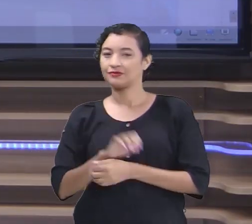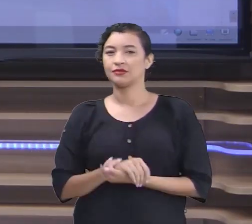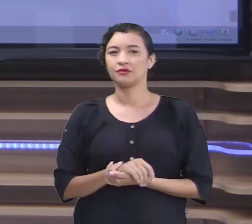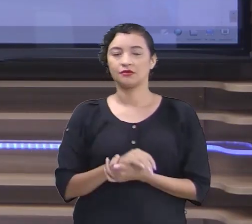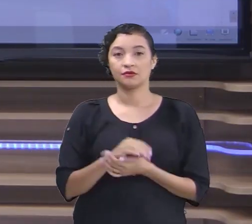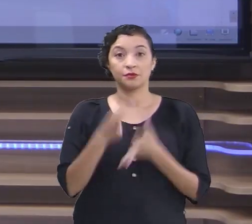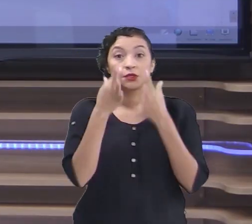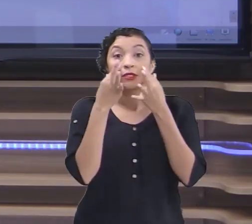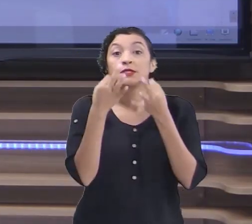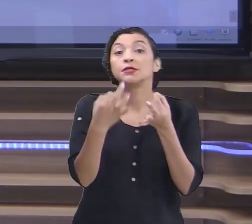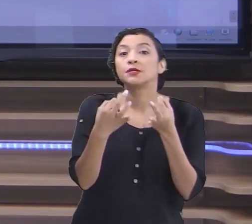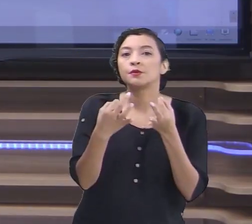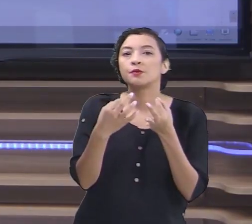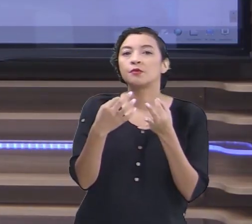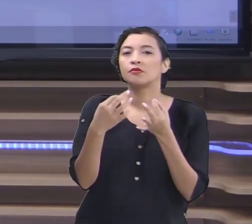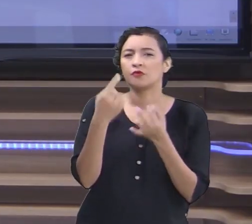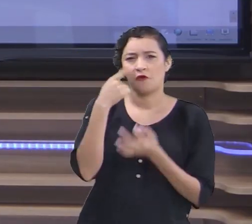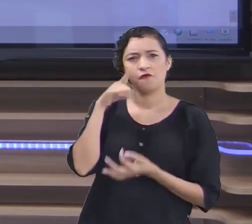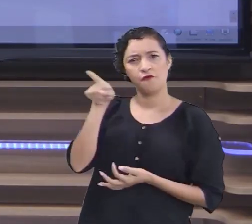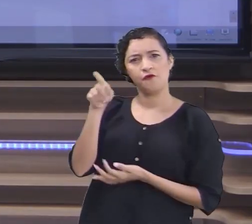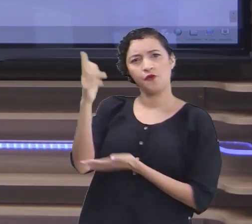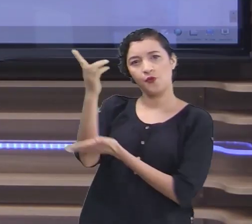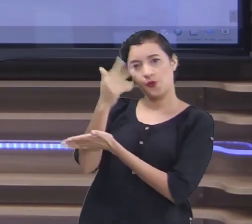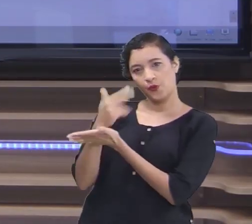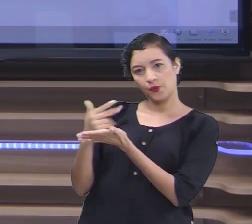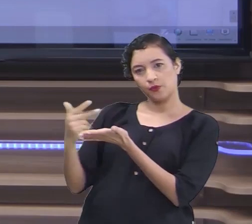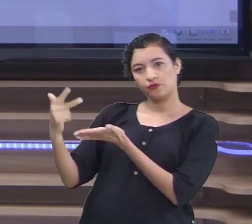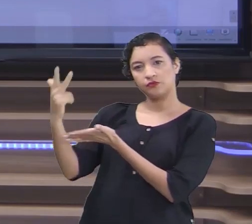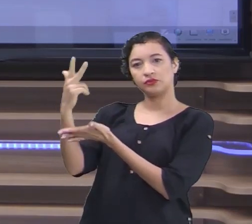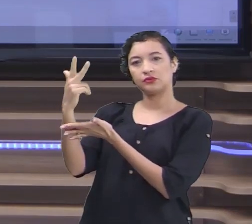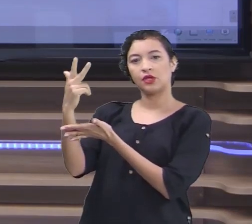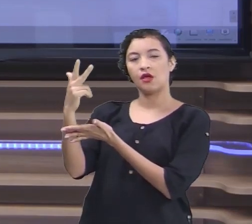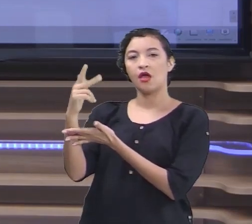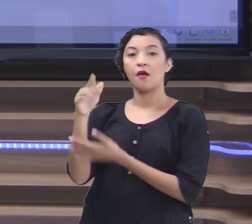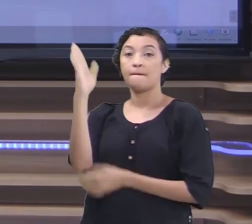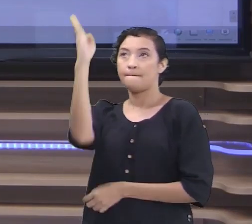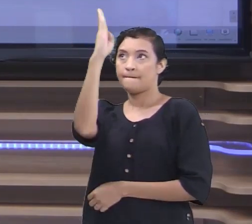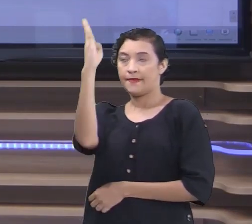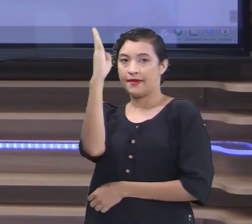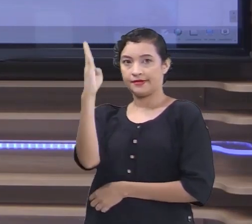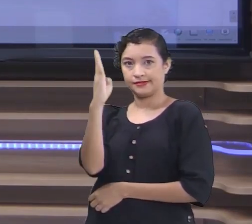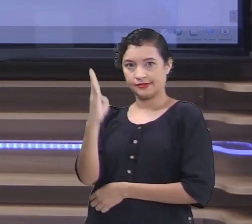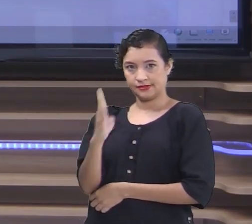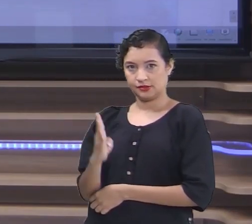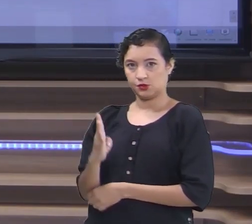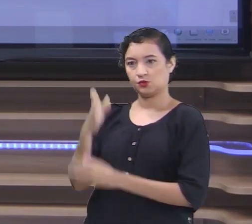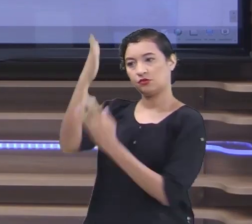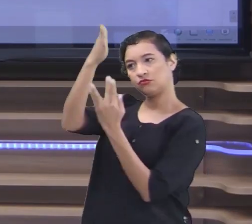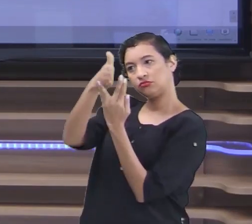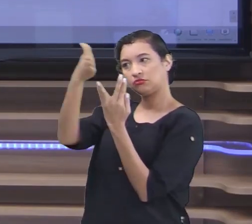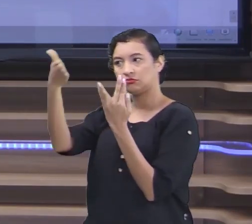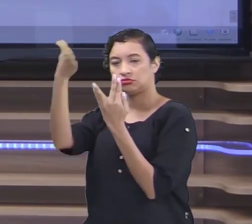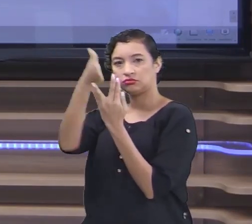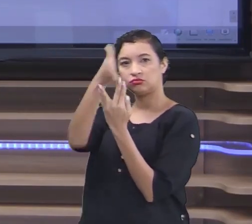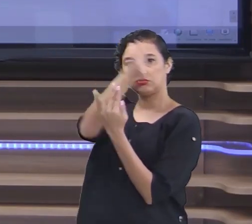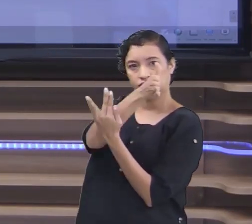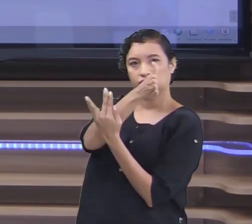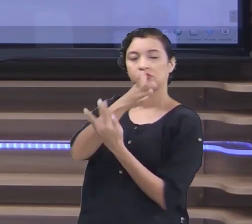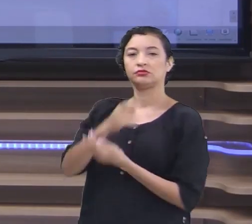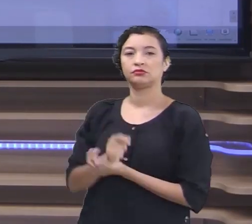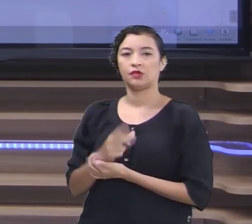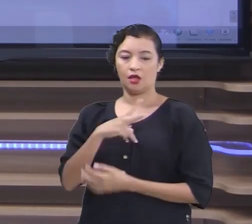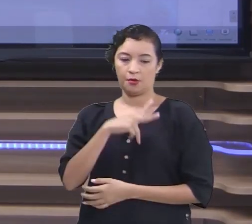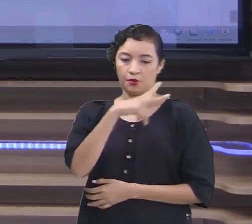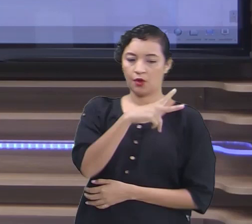Prestou atenção no desenho? Nós pegamos o Brasil e dividimos ali em duas partes. Uma parte para Portugal e a outra parte